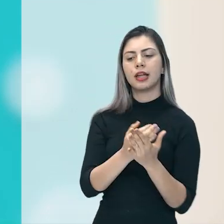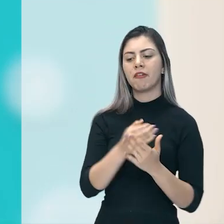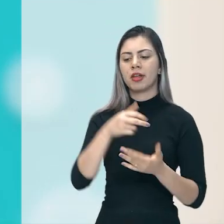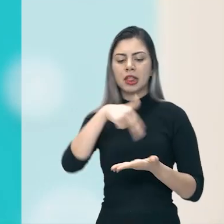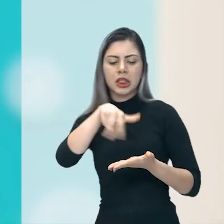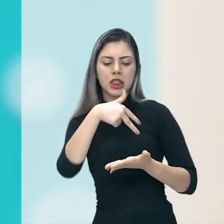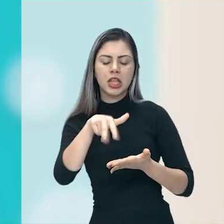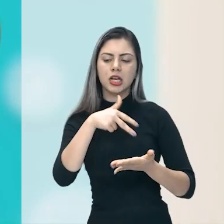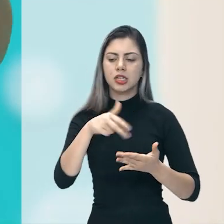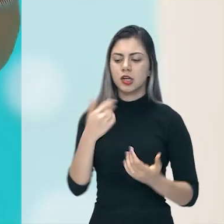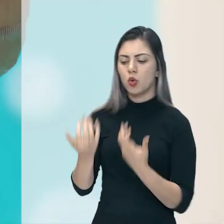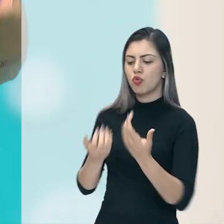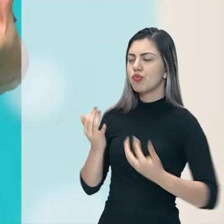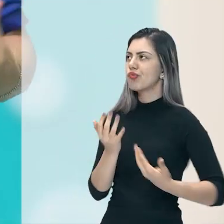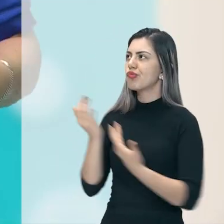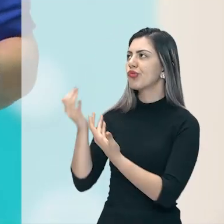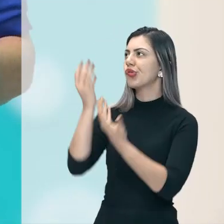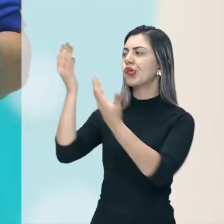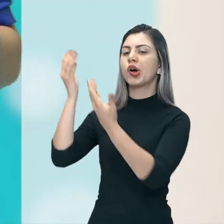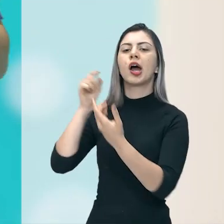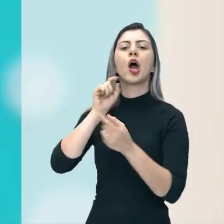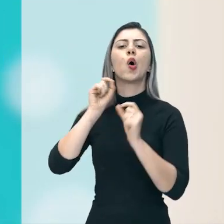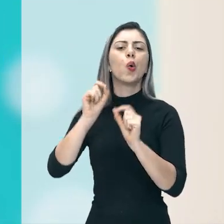danças, aqueles rituais, eles poderiam